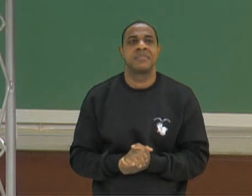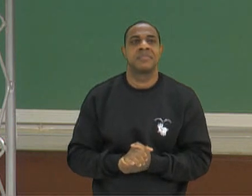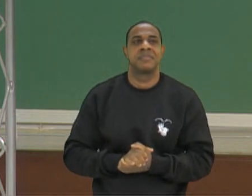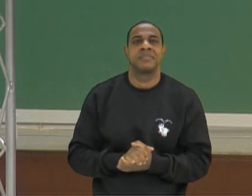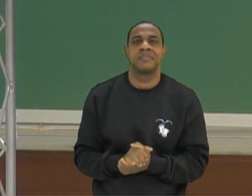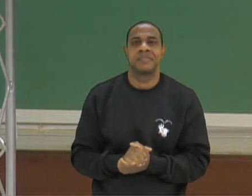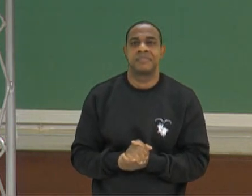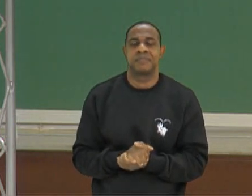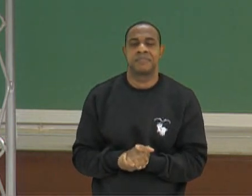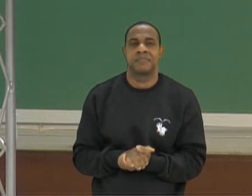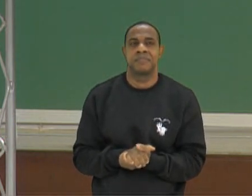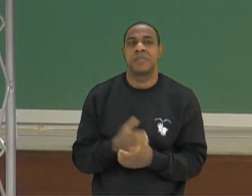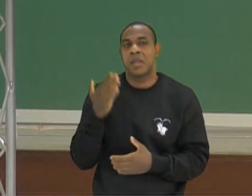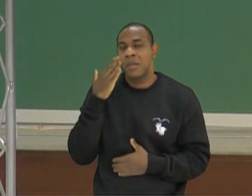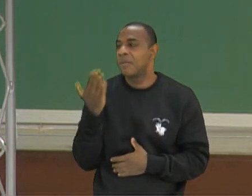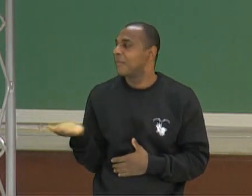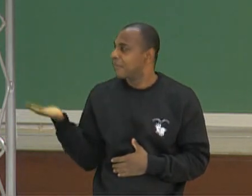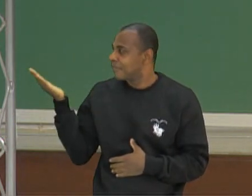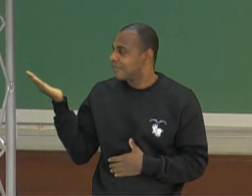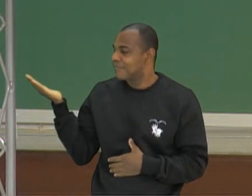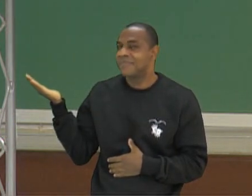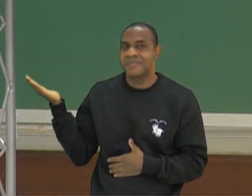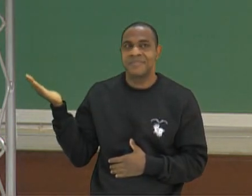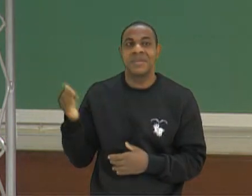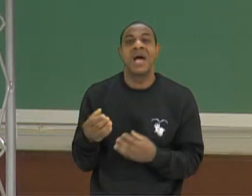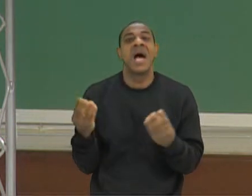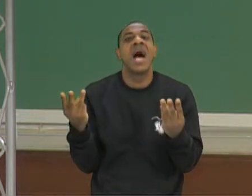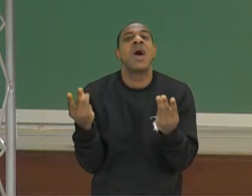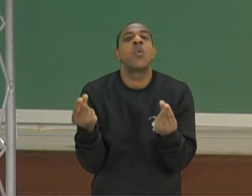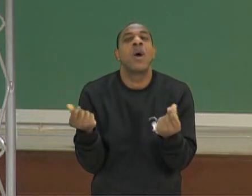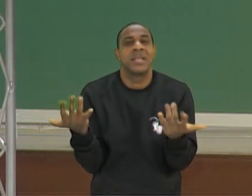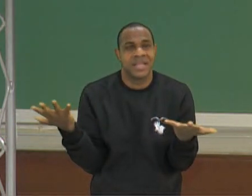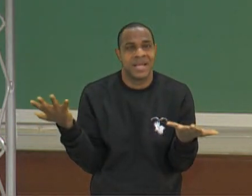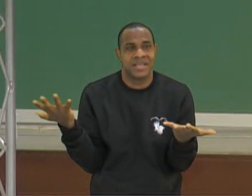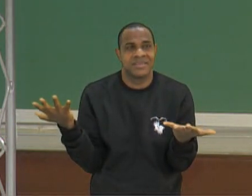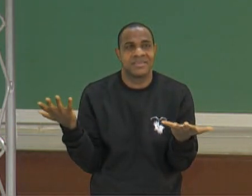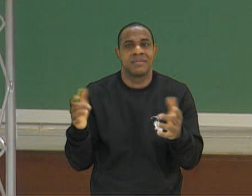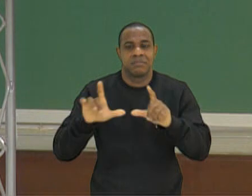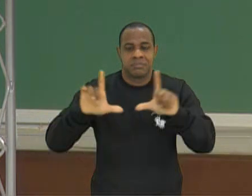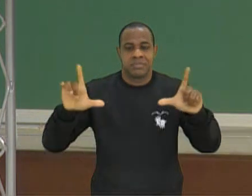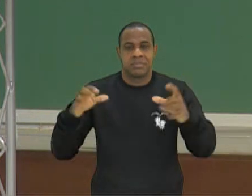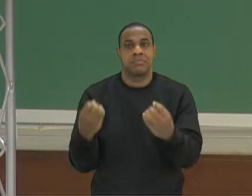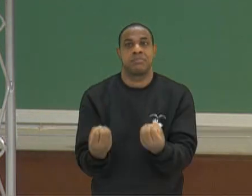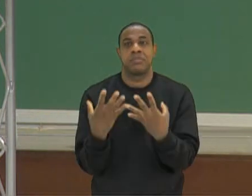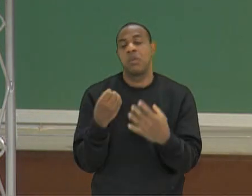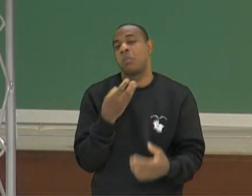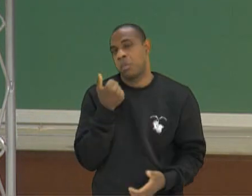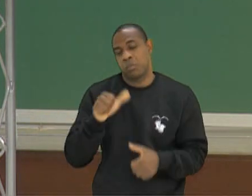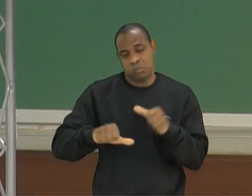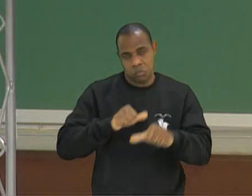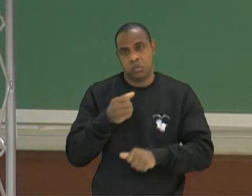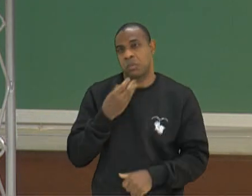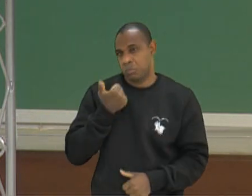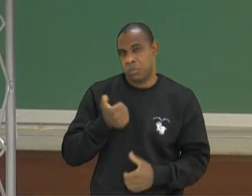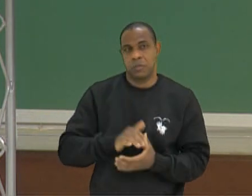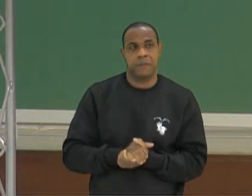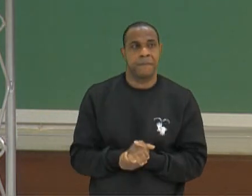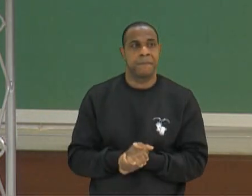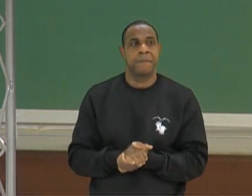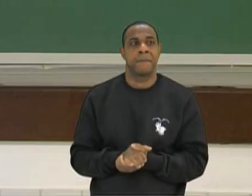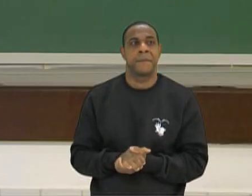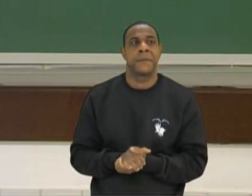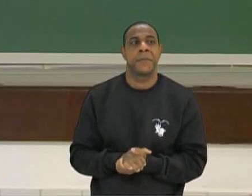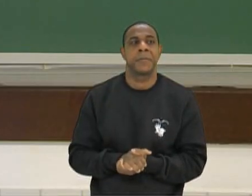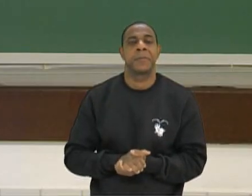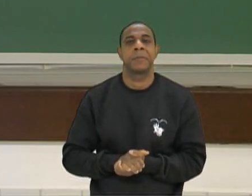do seu aparelho televisor. Já em relação à qualidade de imagem da antena externa era alta e já quando você tinha antena interna, então era